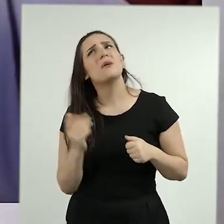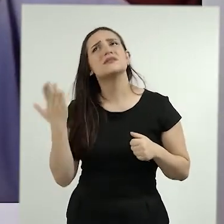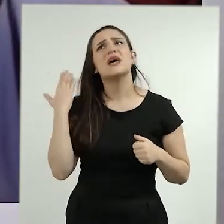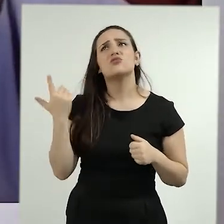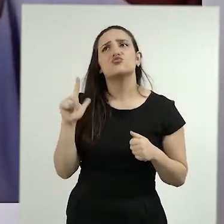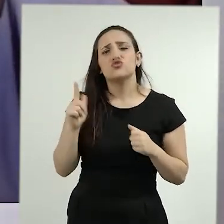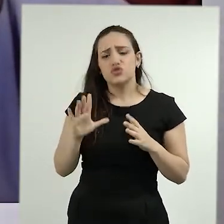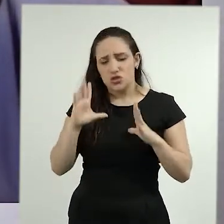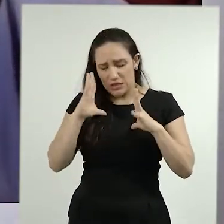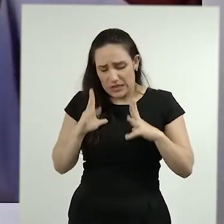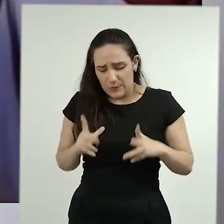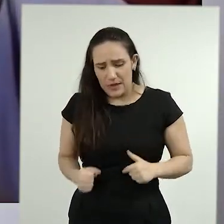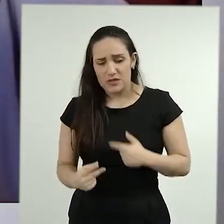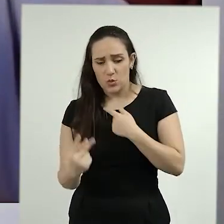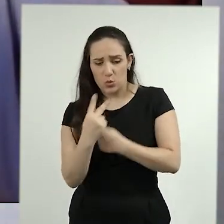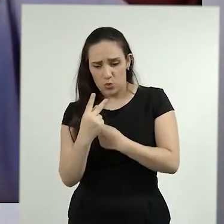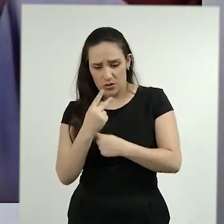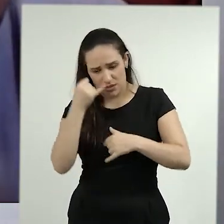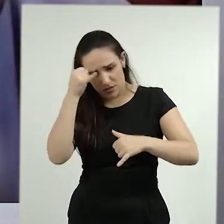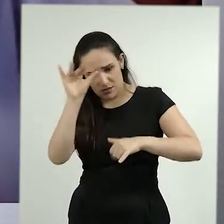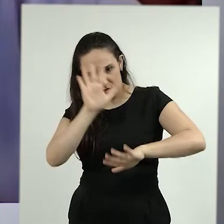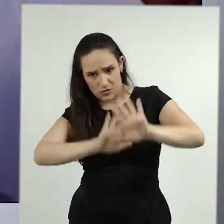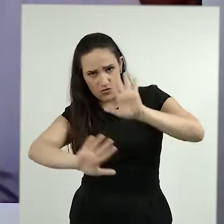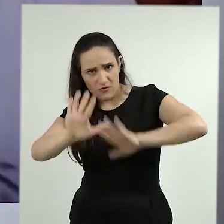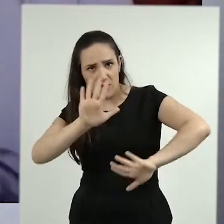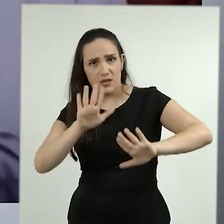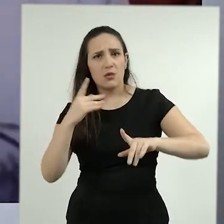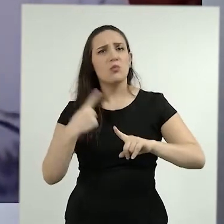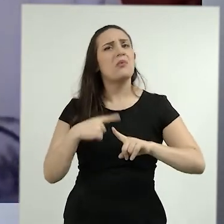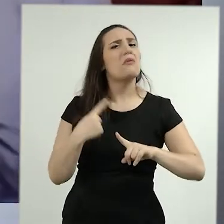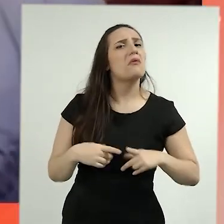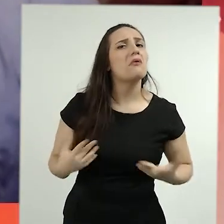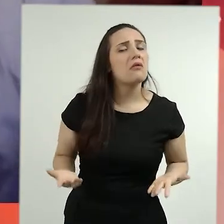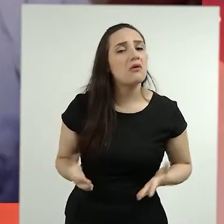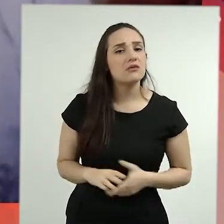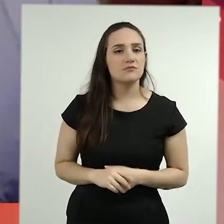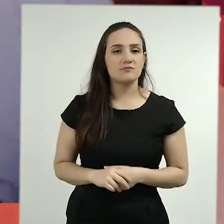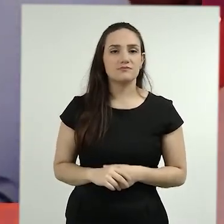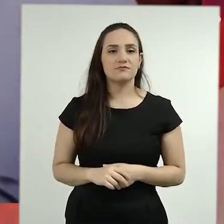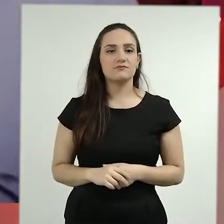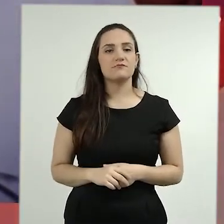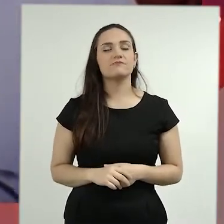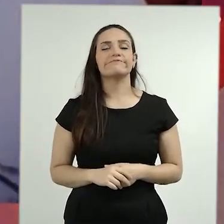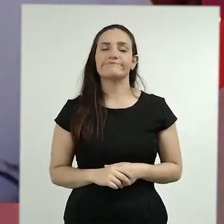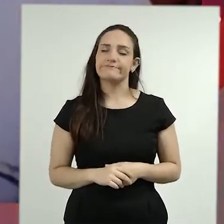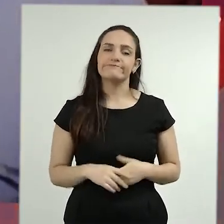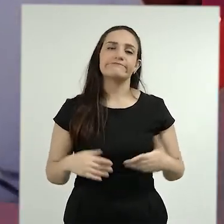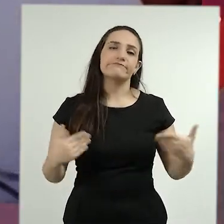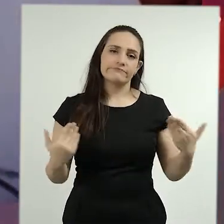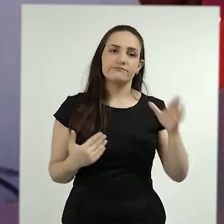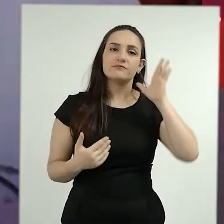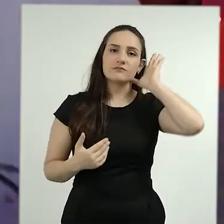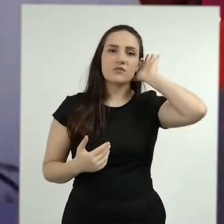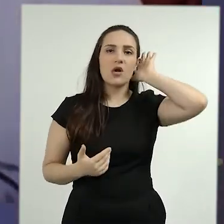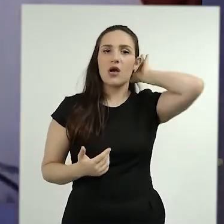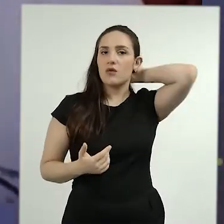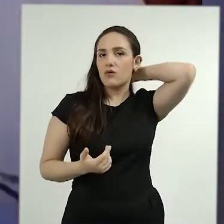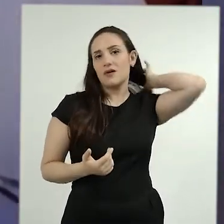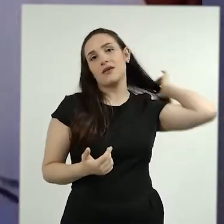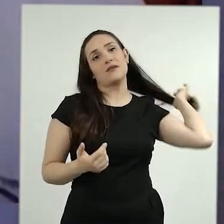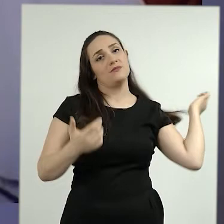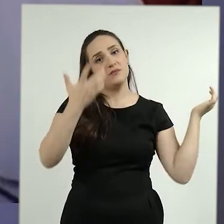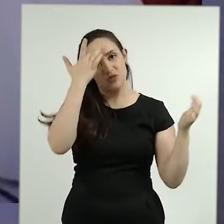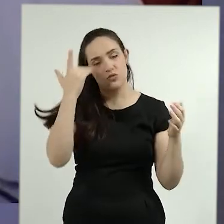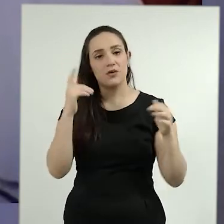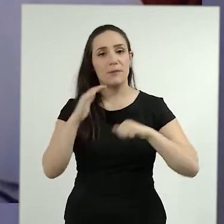limpava tudo direitinho, não tomava cuidado antes do outro, né, chegar para ocupar aquele lugar. Eu acho que nesse sentido,